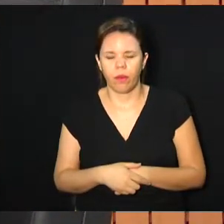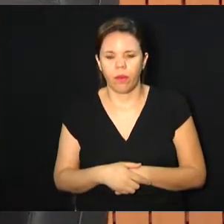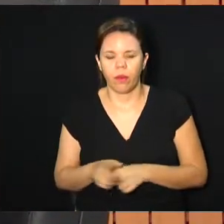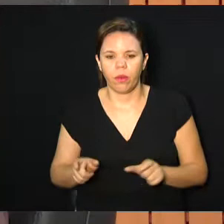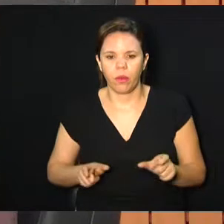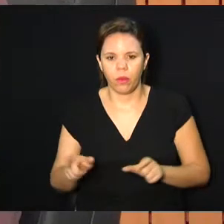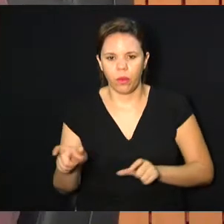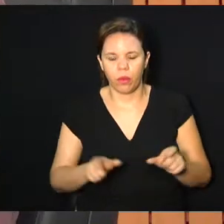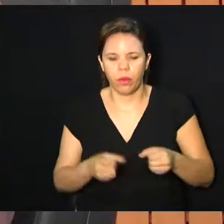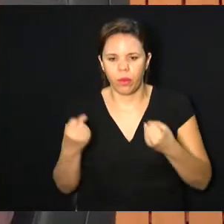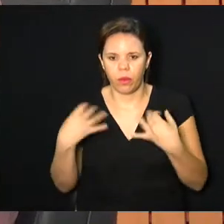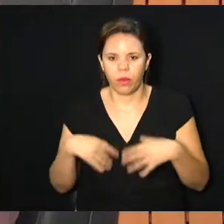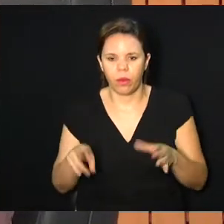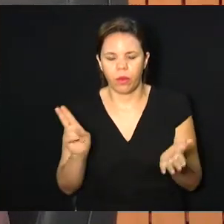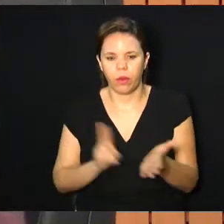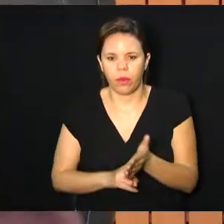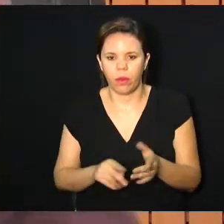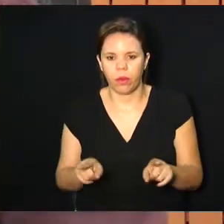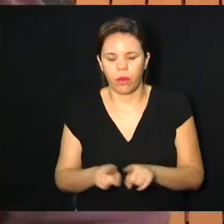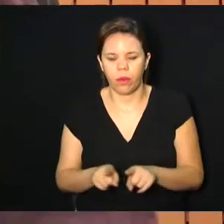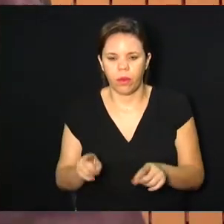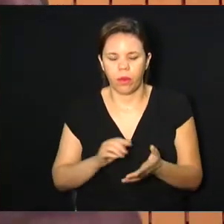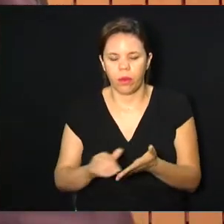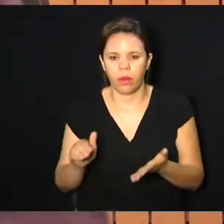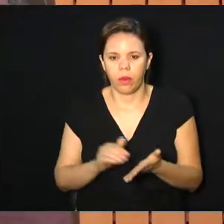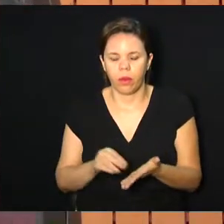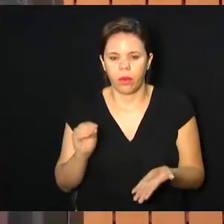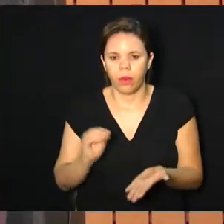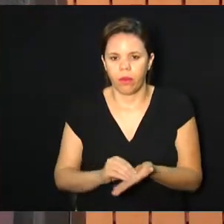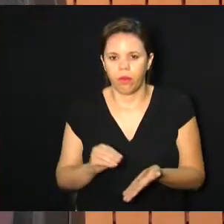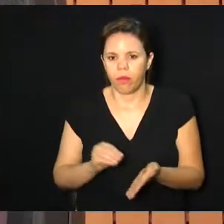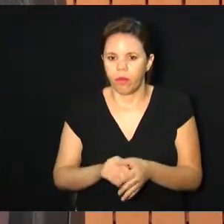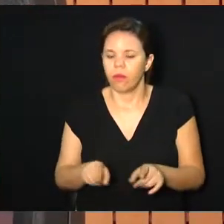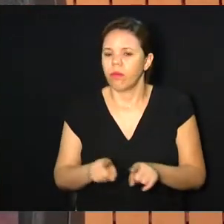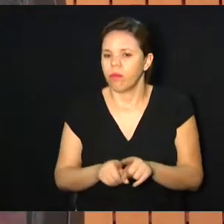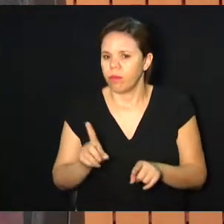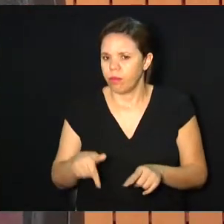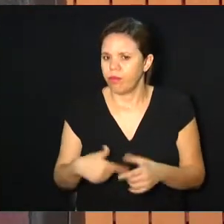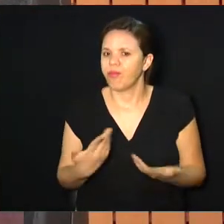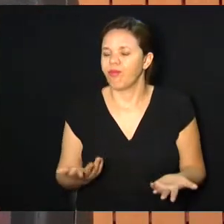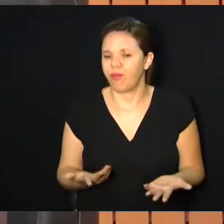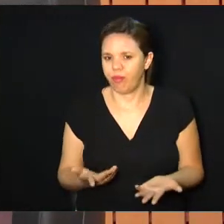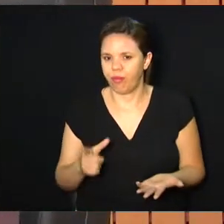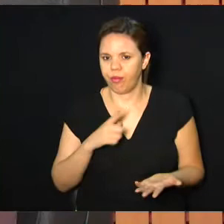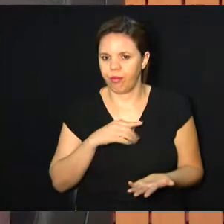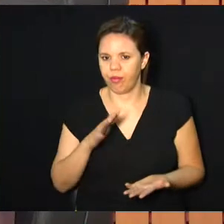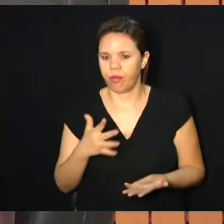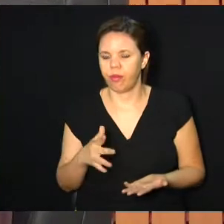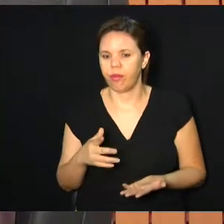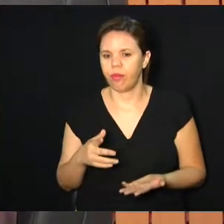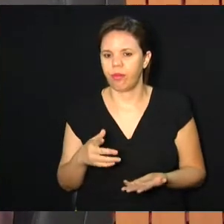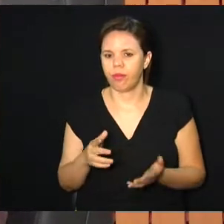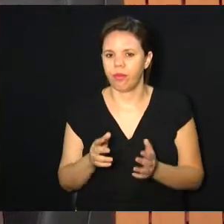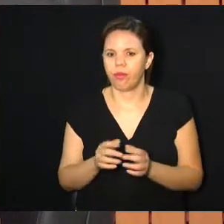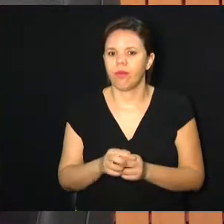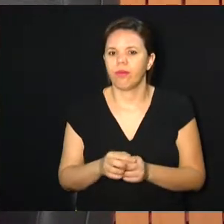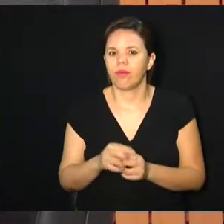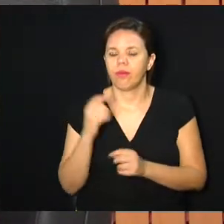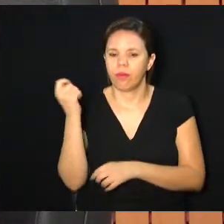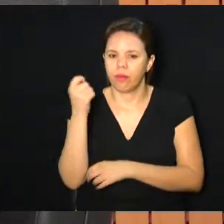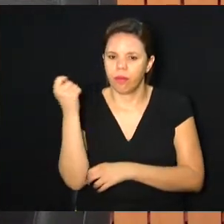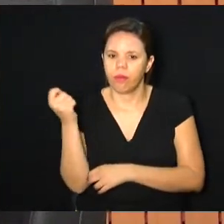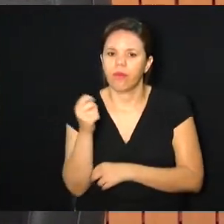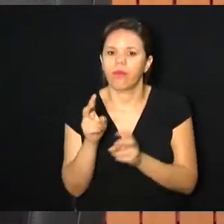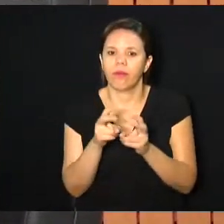gente comentou na nossa carta também para a Secretaria que falta intermodalidade. A gente tem, se não me engano, Florianópolis avançando agora em colocar